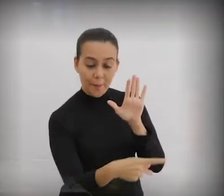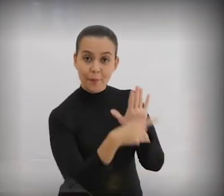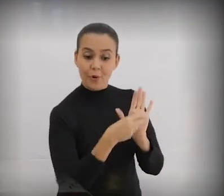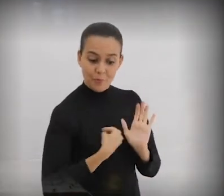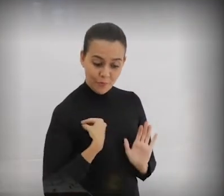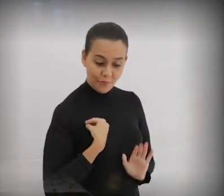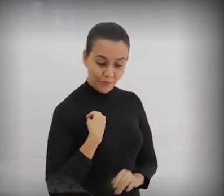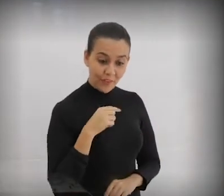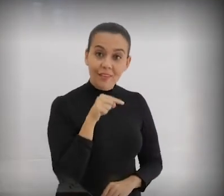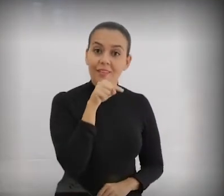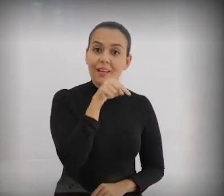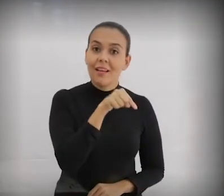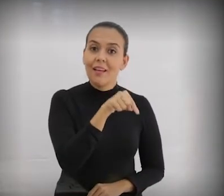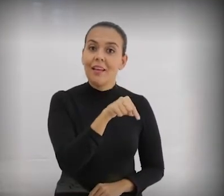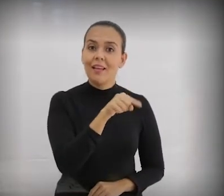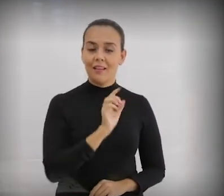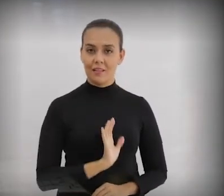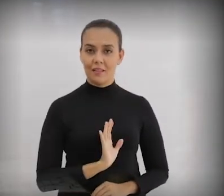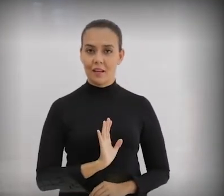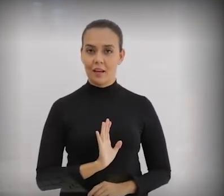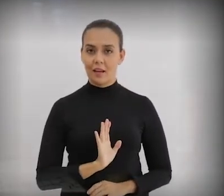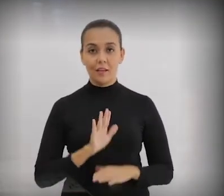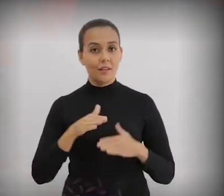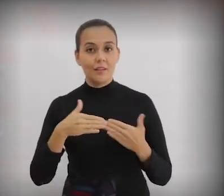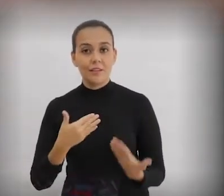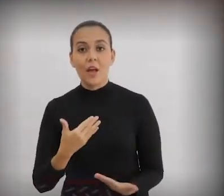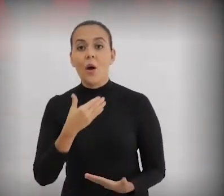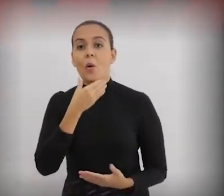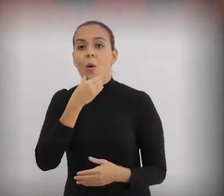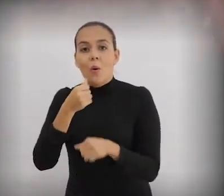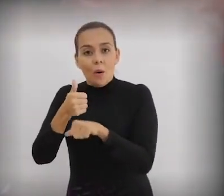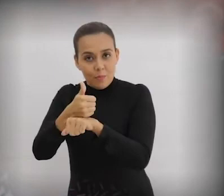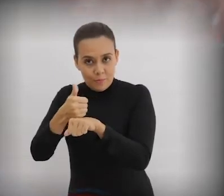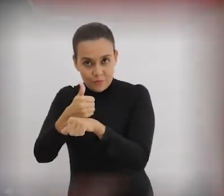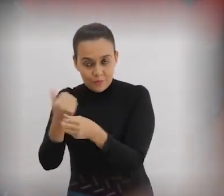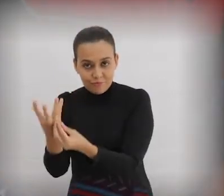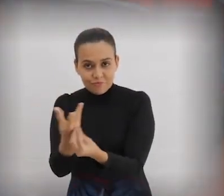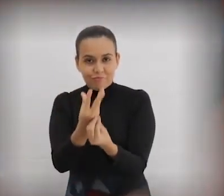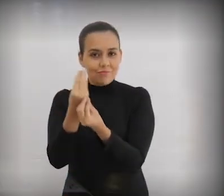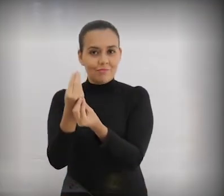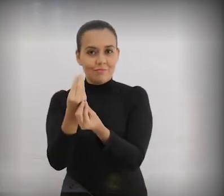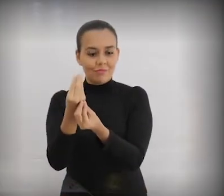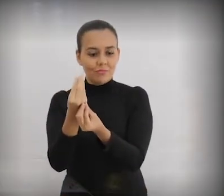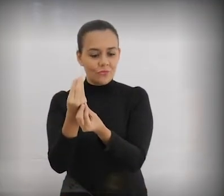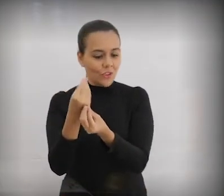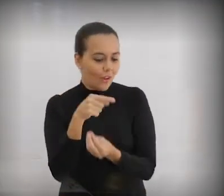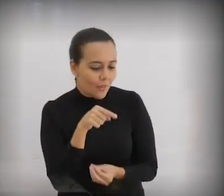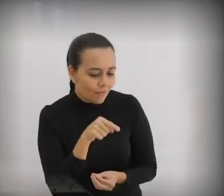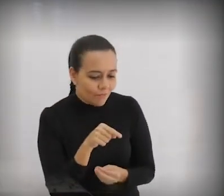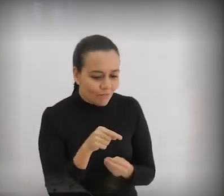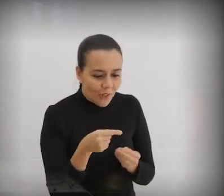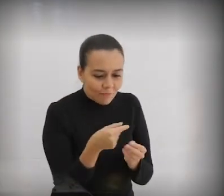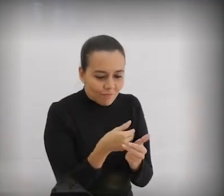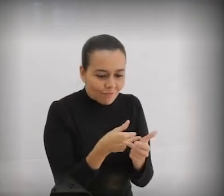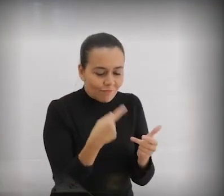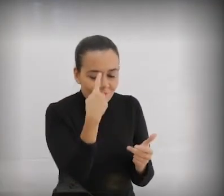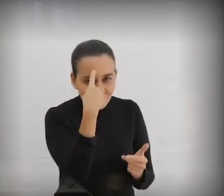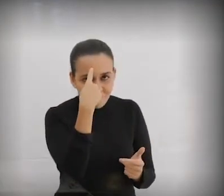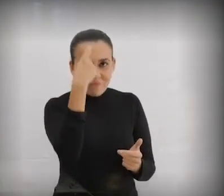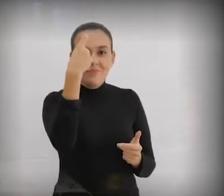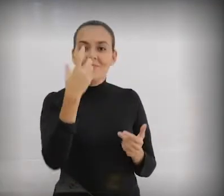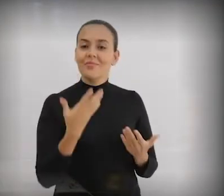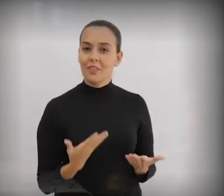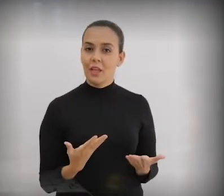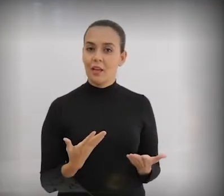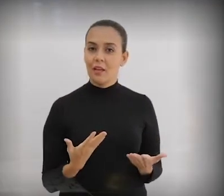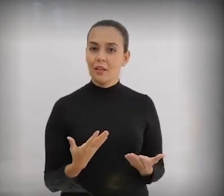Ele reconstrói, né, num espaço expositivo, aquele ambiente, né? Bom, você vai dizer o